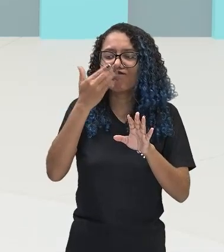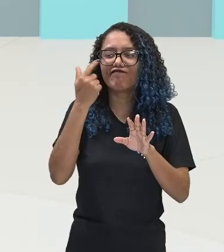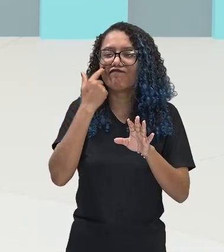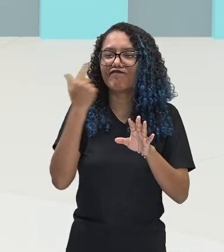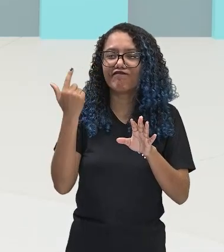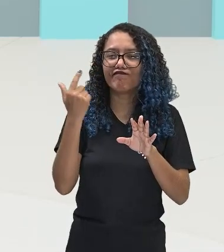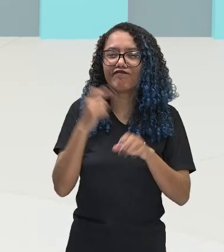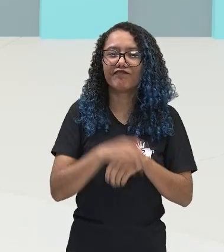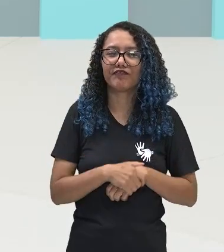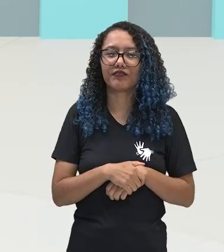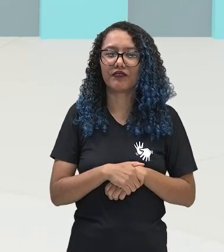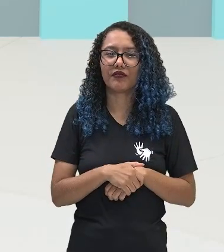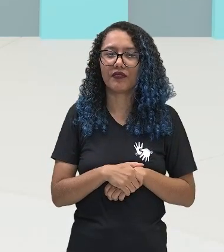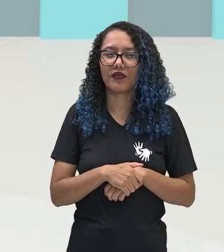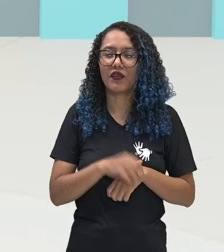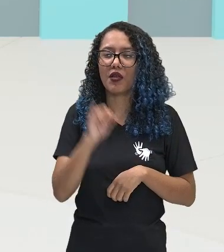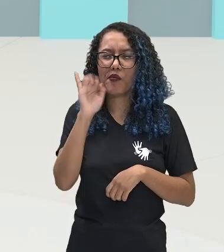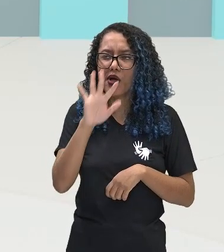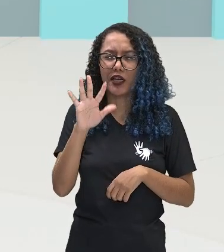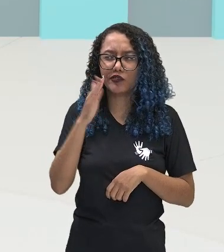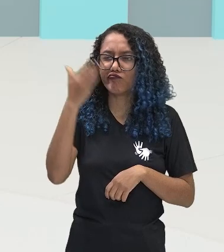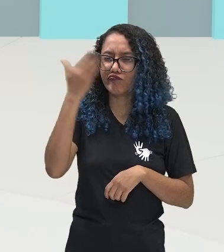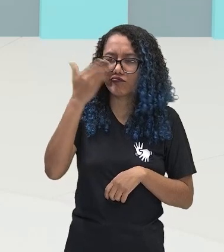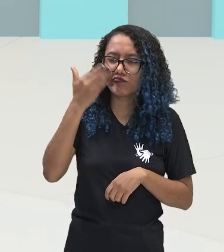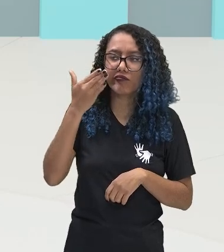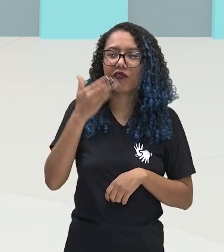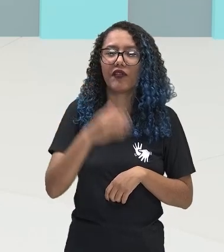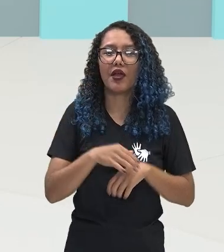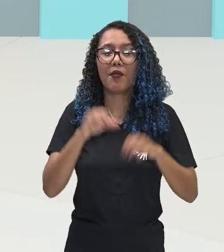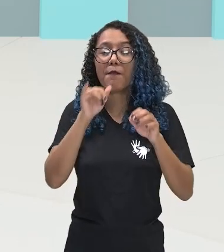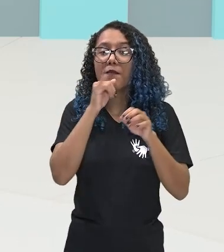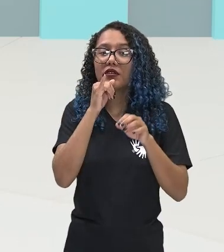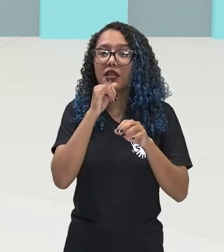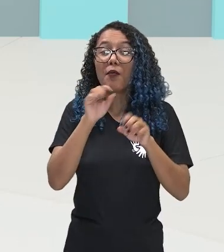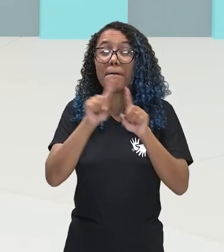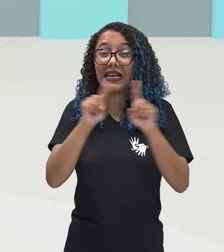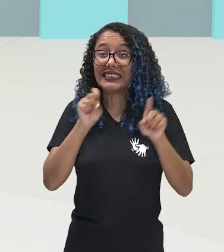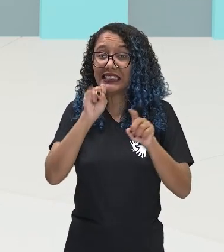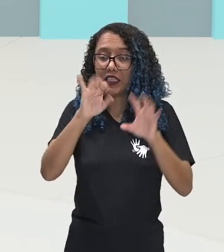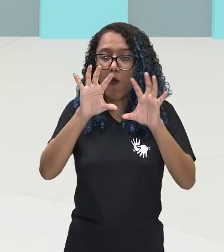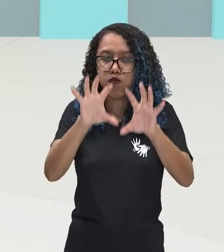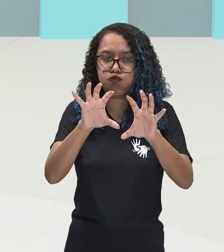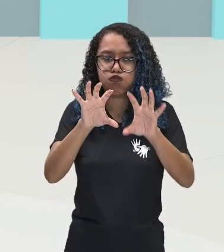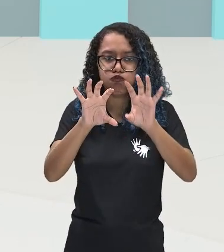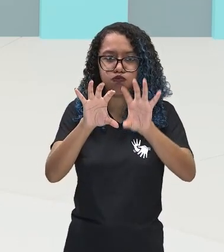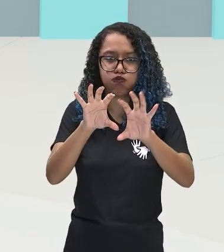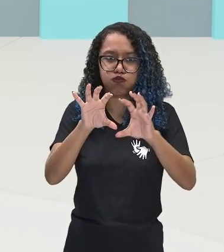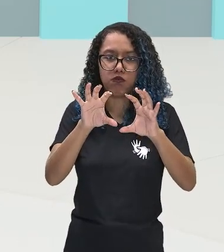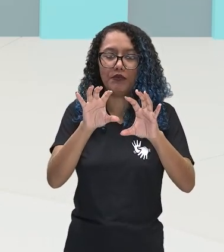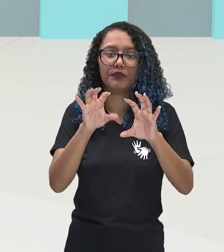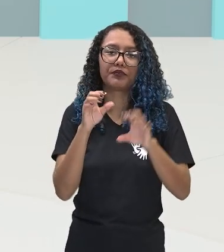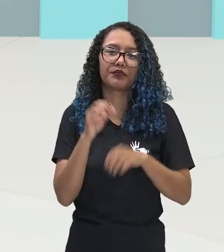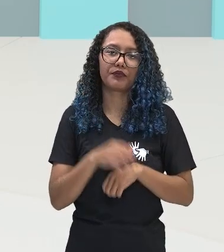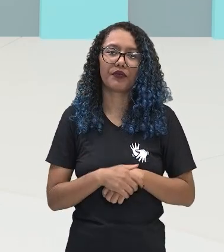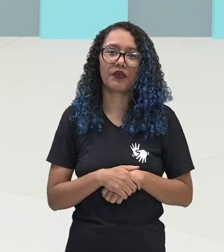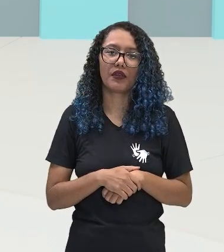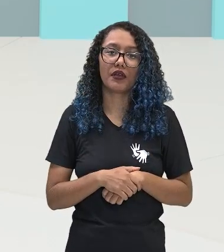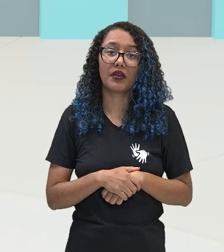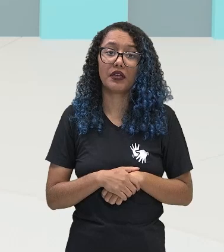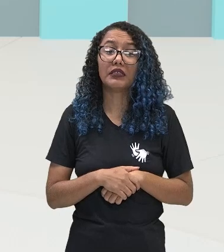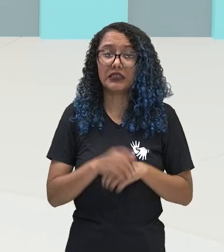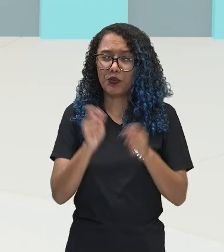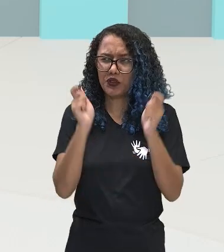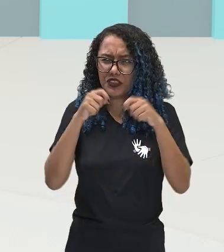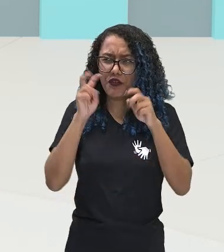não dá pra gente tirar né a parte do glúteo máximo então pra gente poder visualizar seria necessário